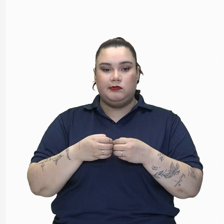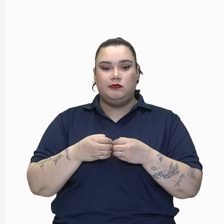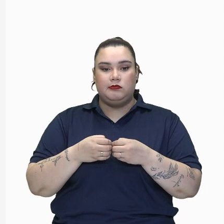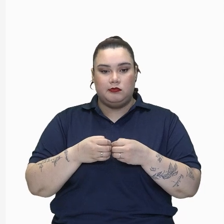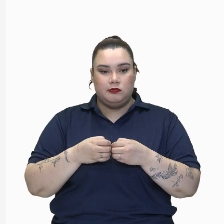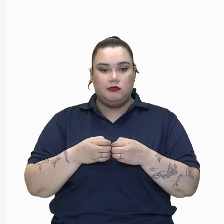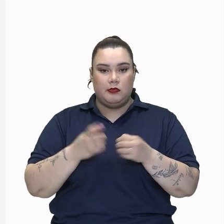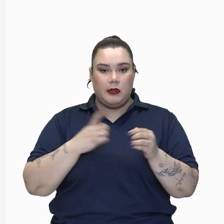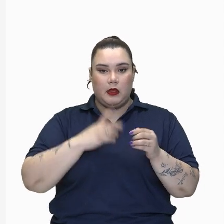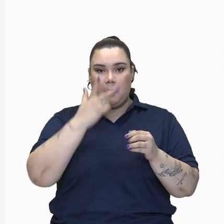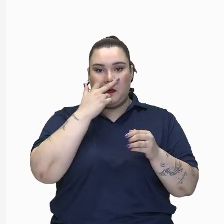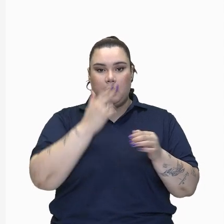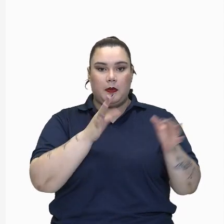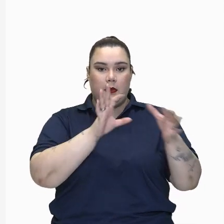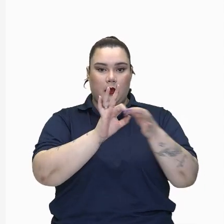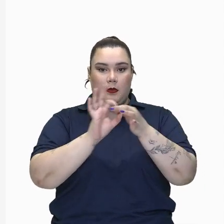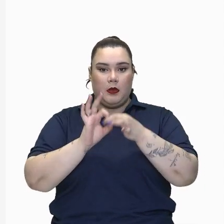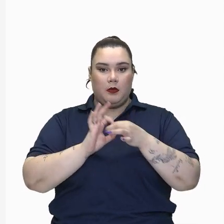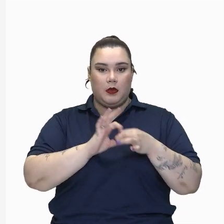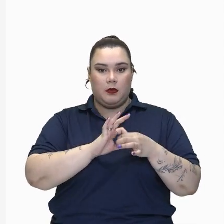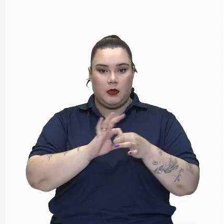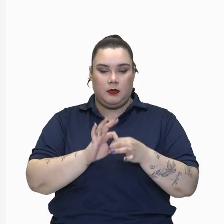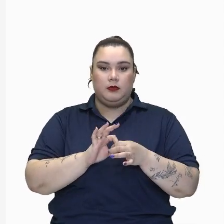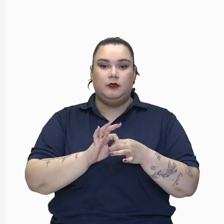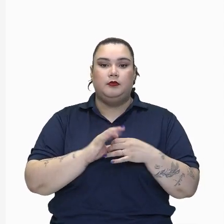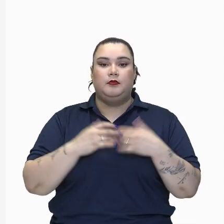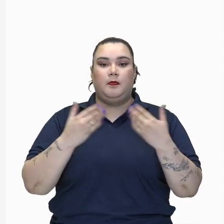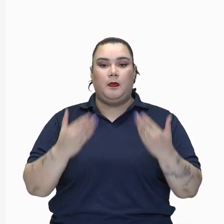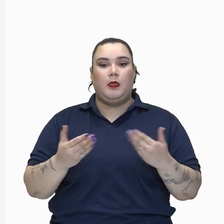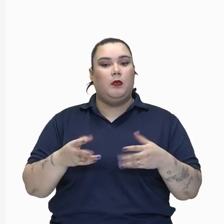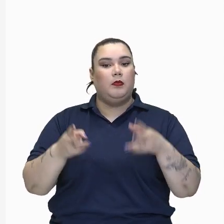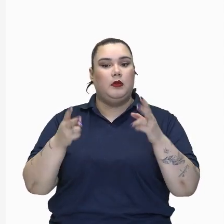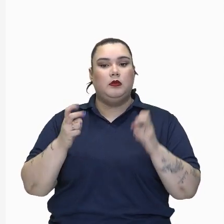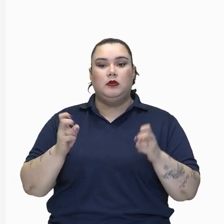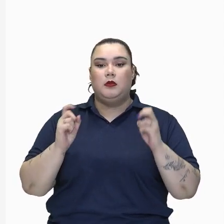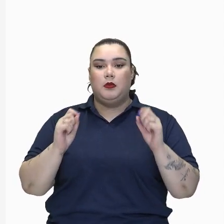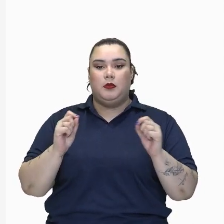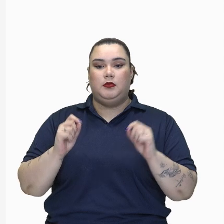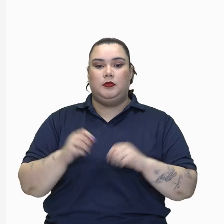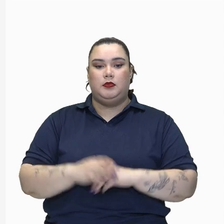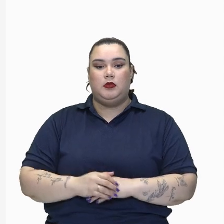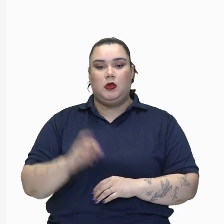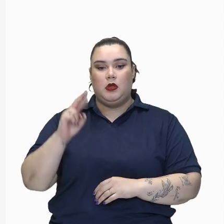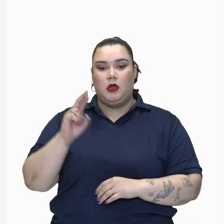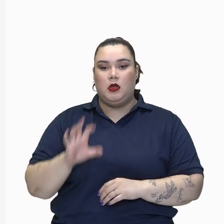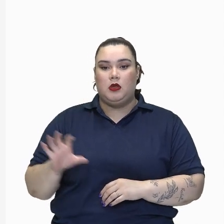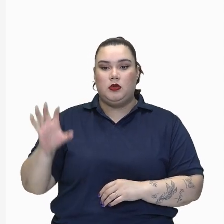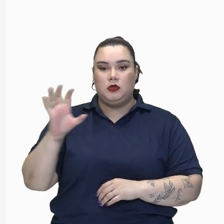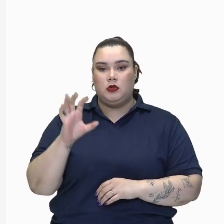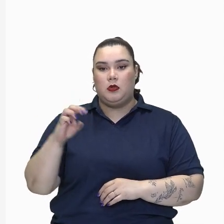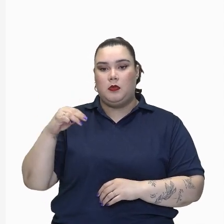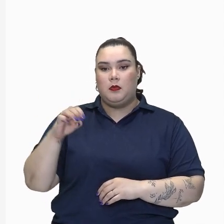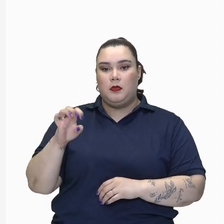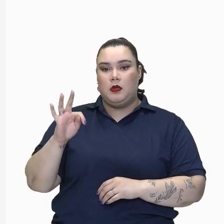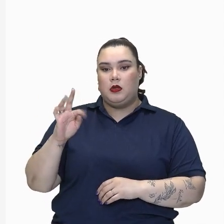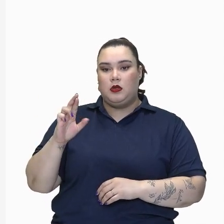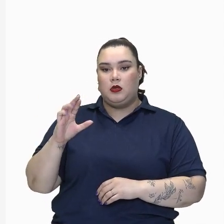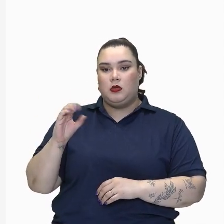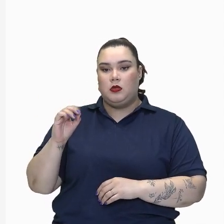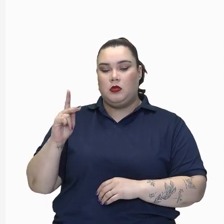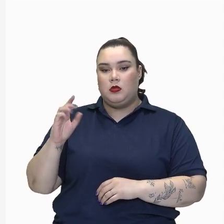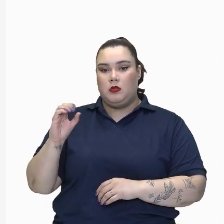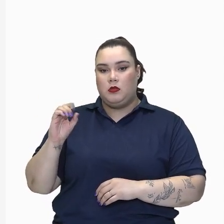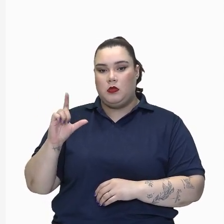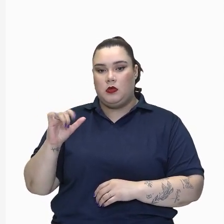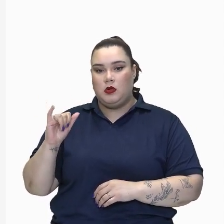espacialmente interligados. Então, nós vamos ter as regiões metropolitanas, onde a gente vai ter